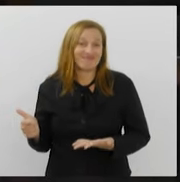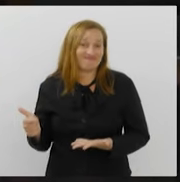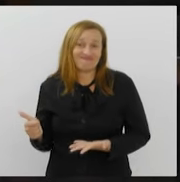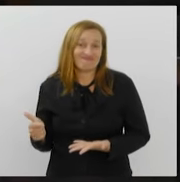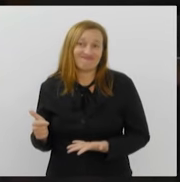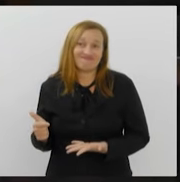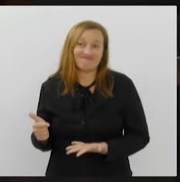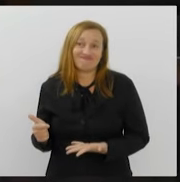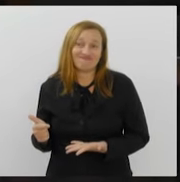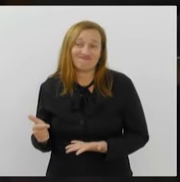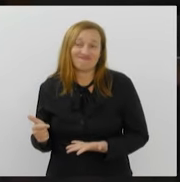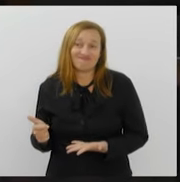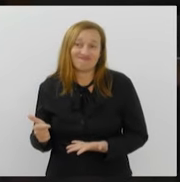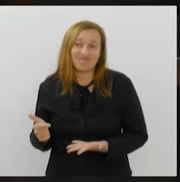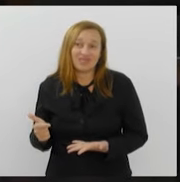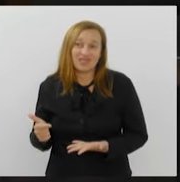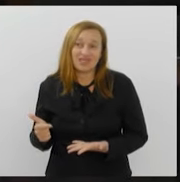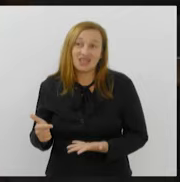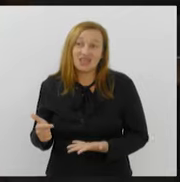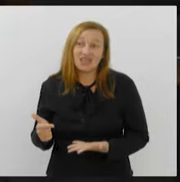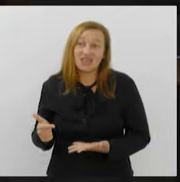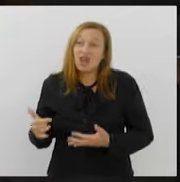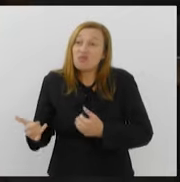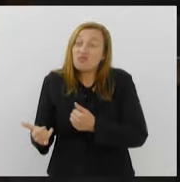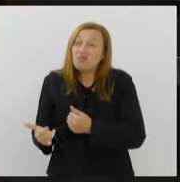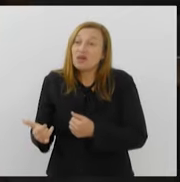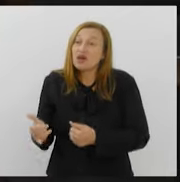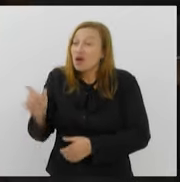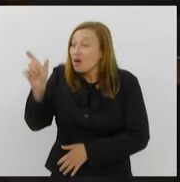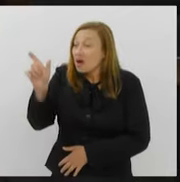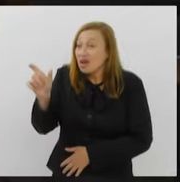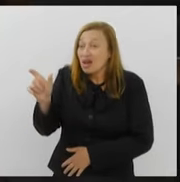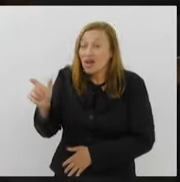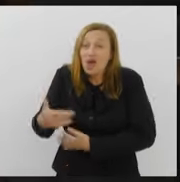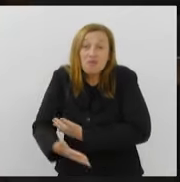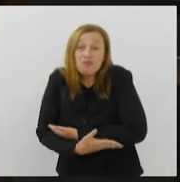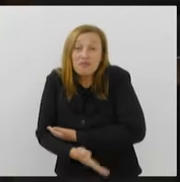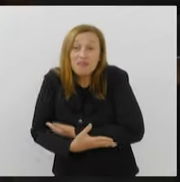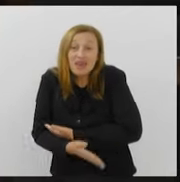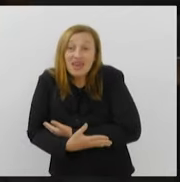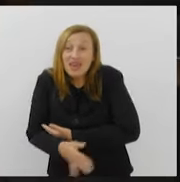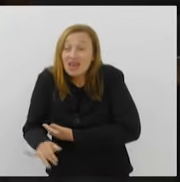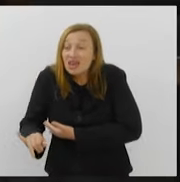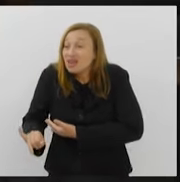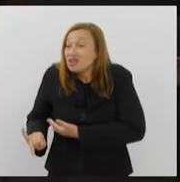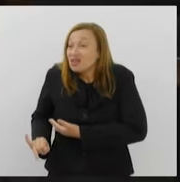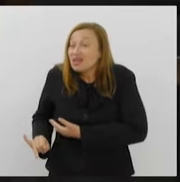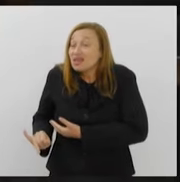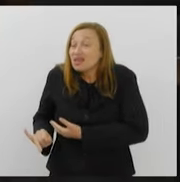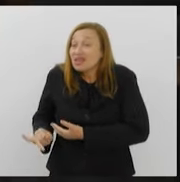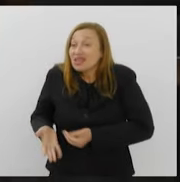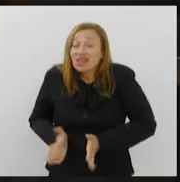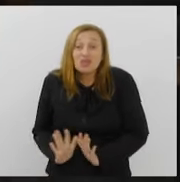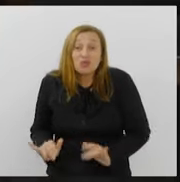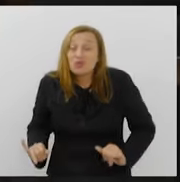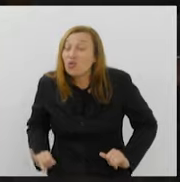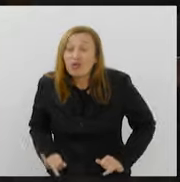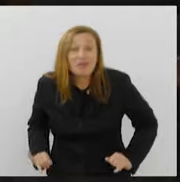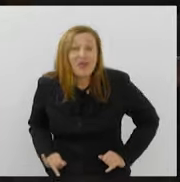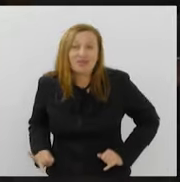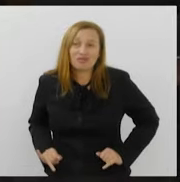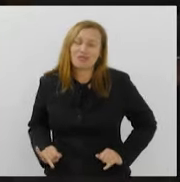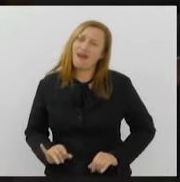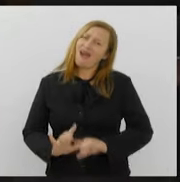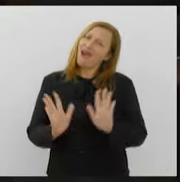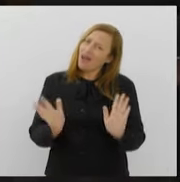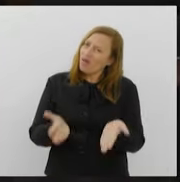isso. Ele é uma vítima de uma tristeza, de uma tragédia, de uma série de questões. Agora,